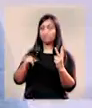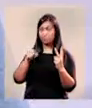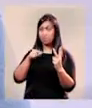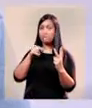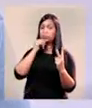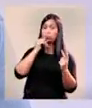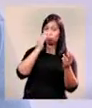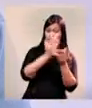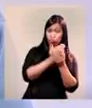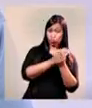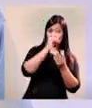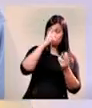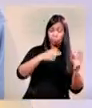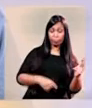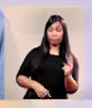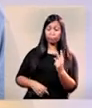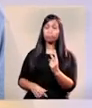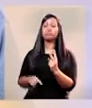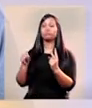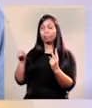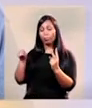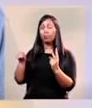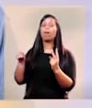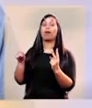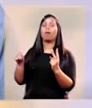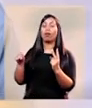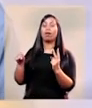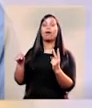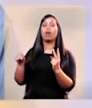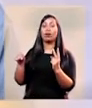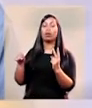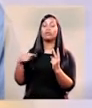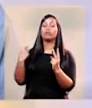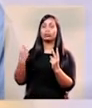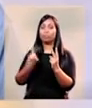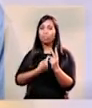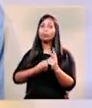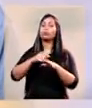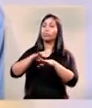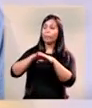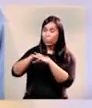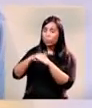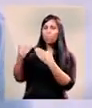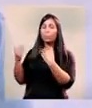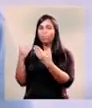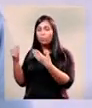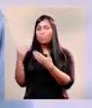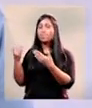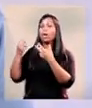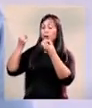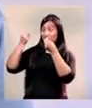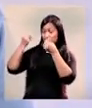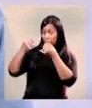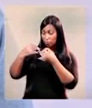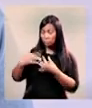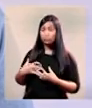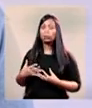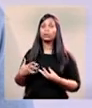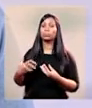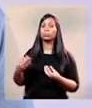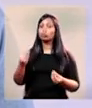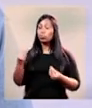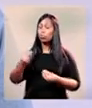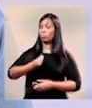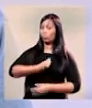Vara da Infância, no TEIA. Nós conversamos, passamos um pouco